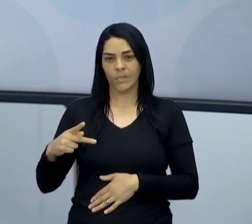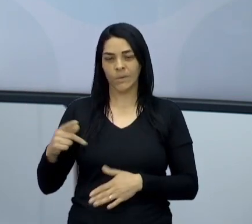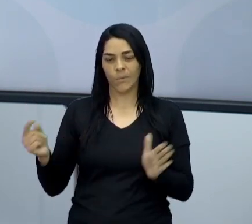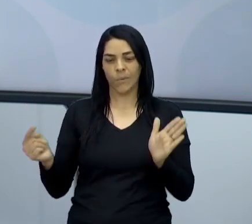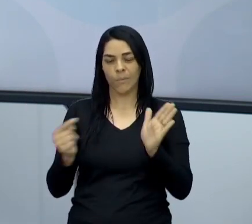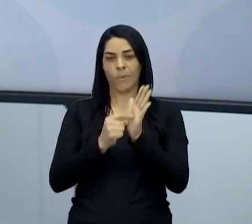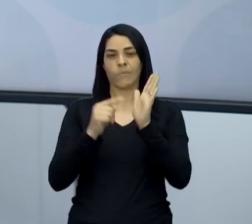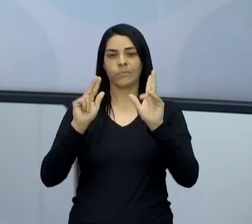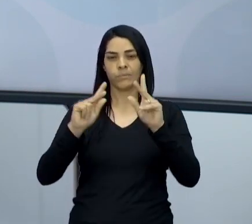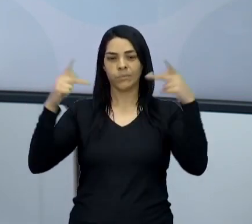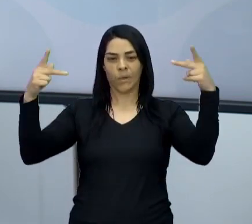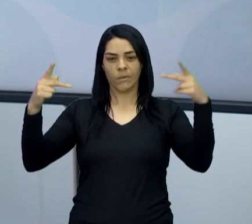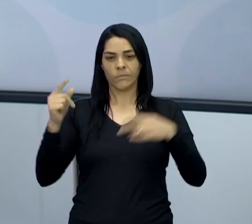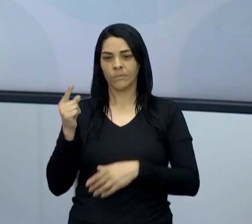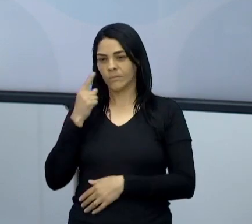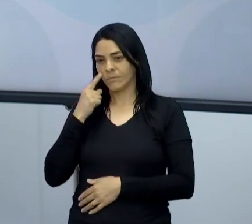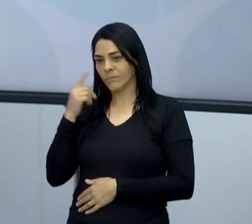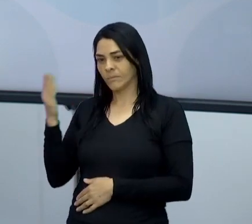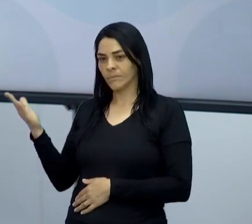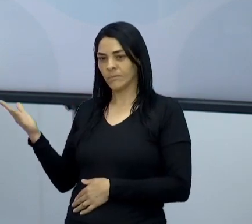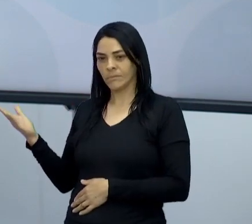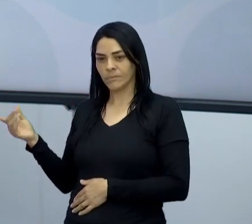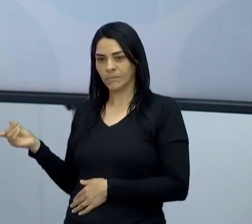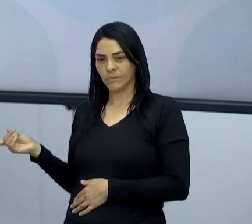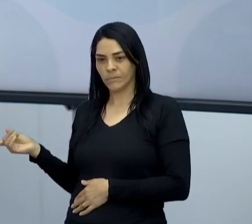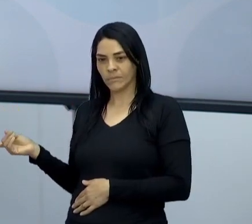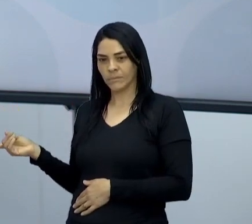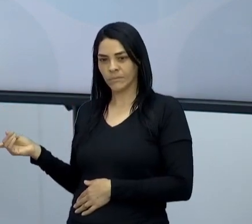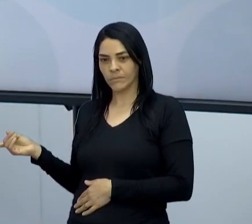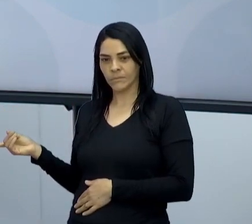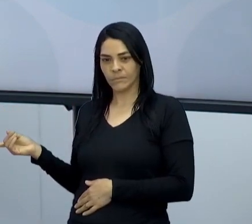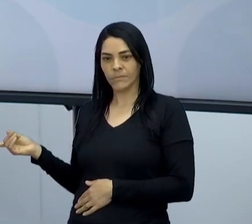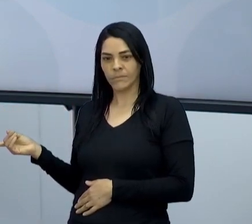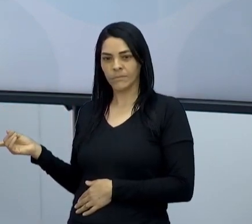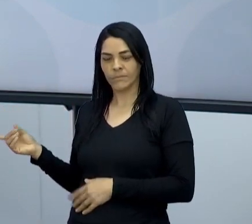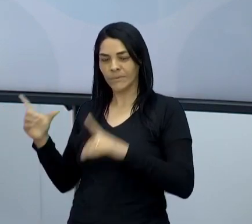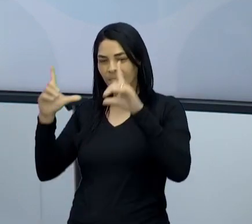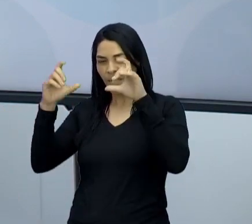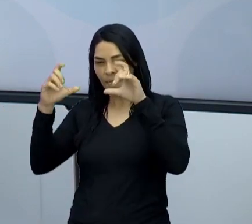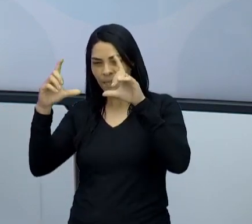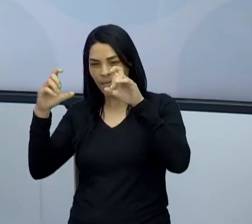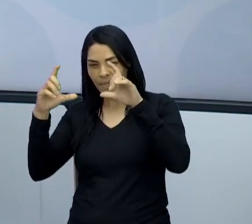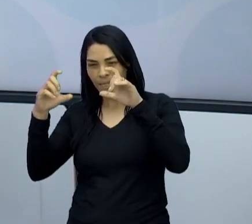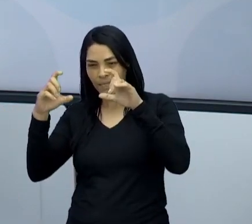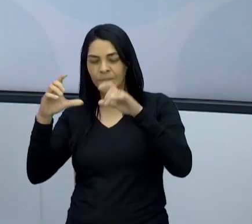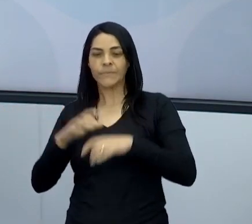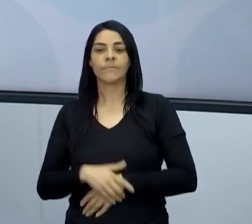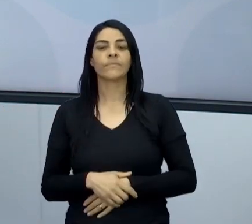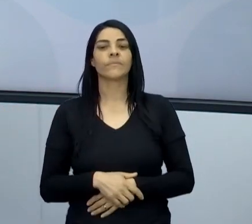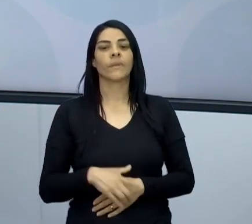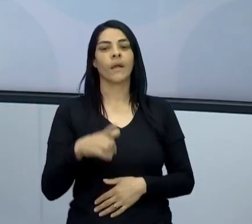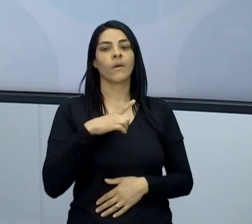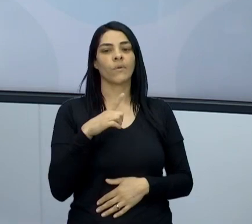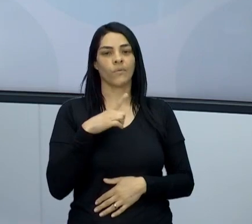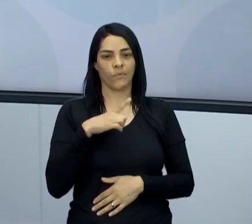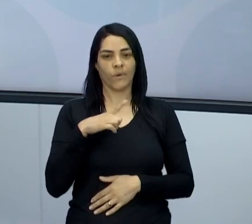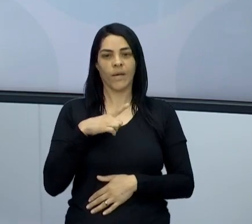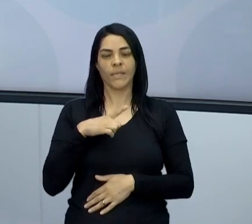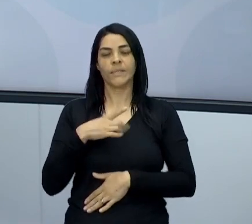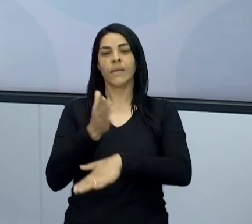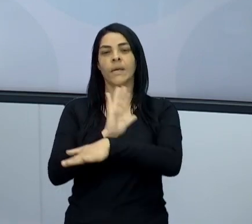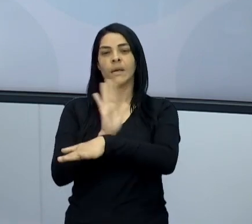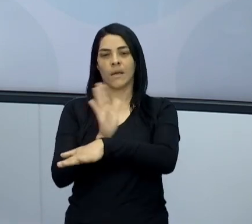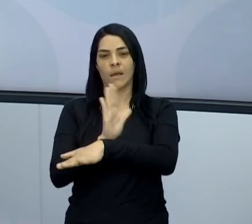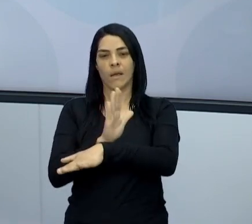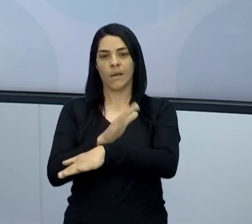Procura no YouTube, tá aqui embaixo, olha só, tá esse link aqui, tá bom? Anota aí, dá o print. Lá vai ter essa aula África no Cinema. África